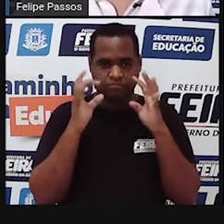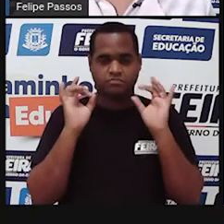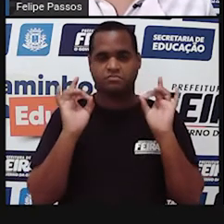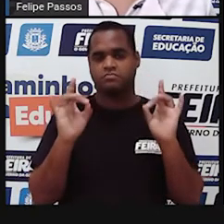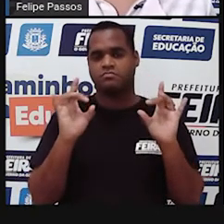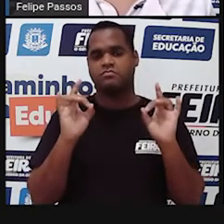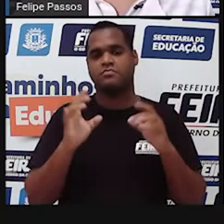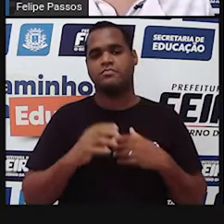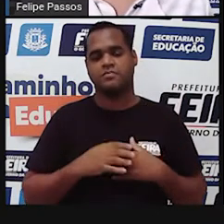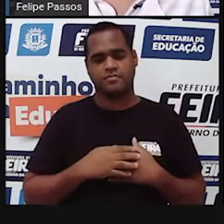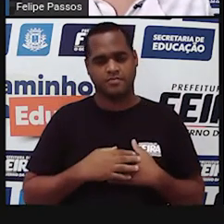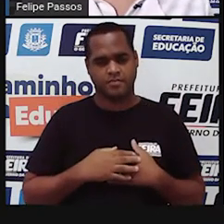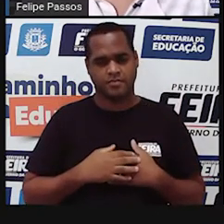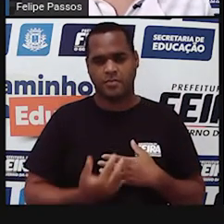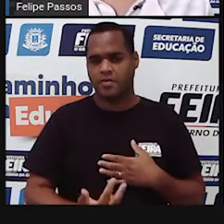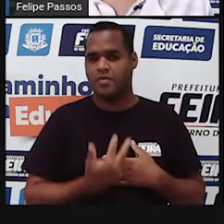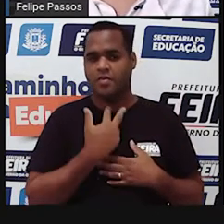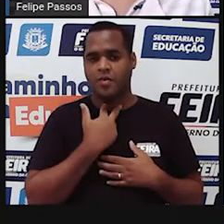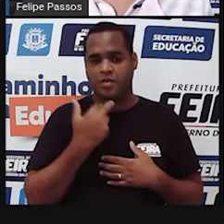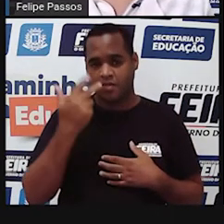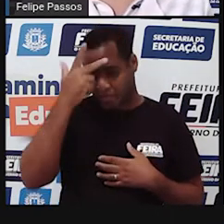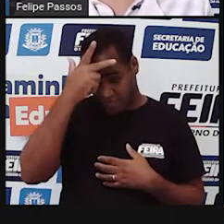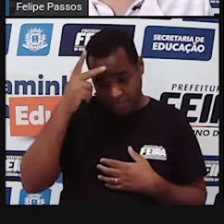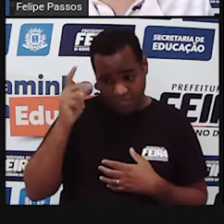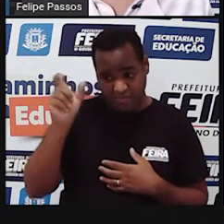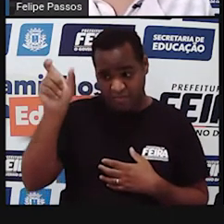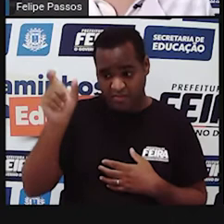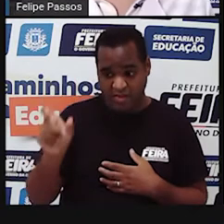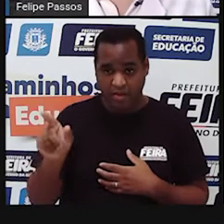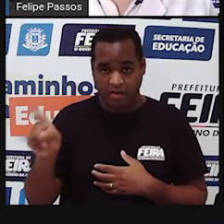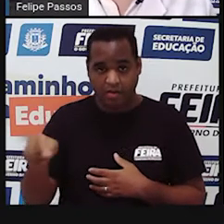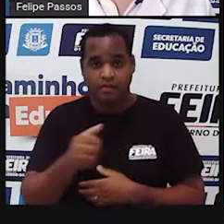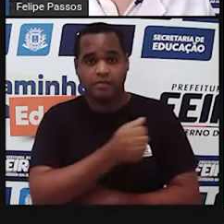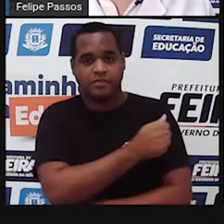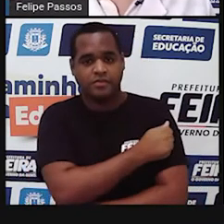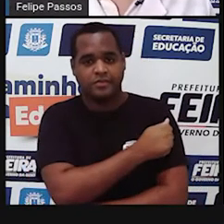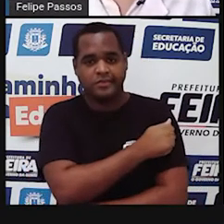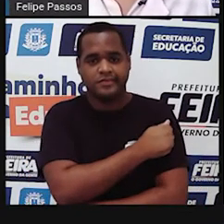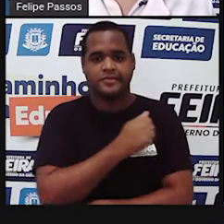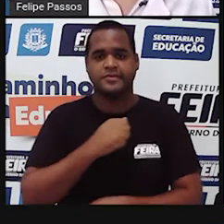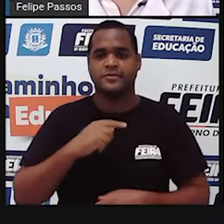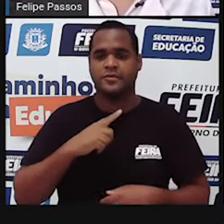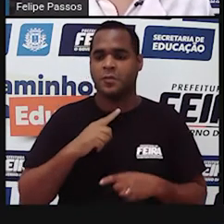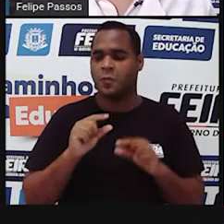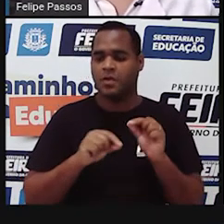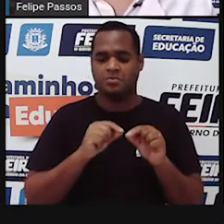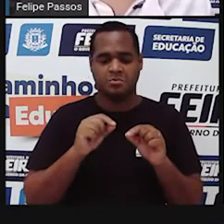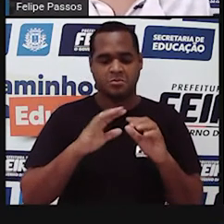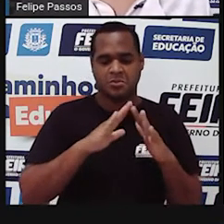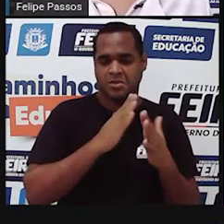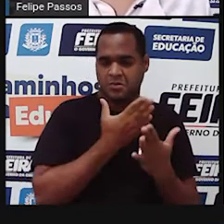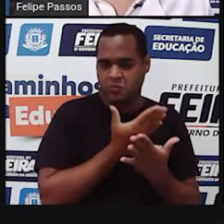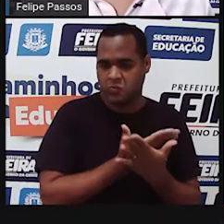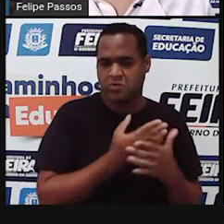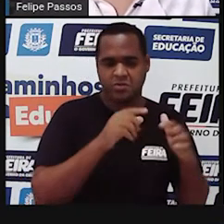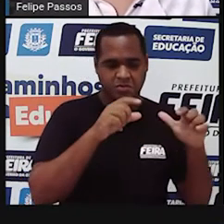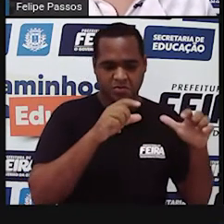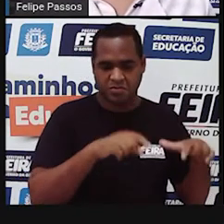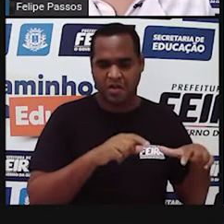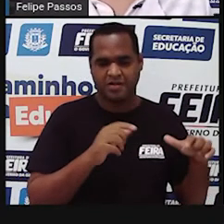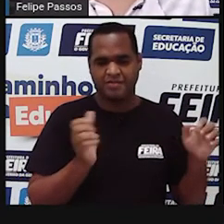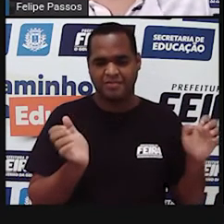Mas a gente não pode pegar essa pessoa, esse indivíduo, esse aluno e colocar numa outra escola, num outro ambiente. Isso